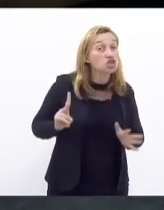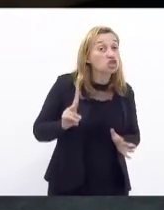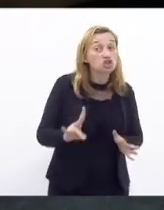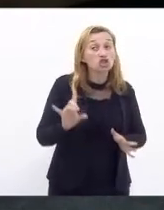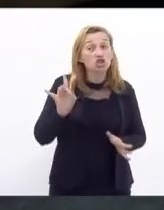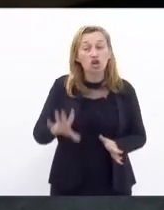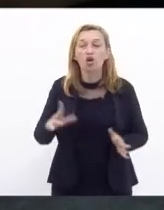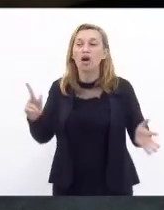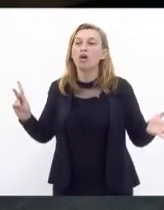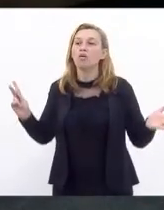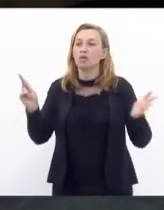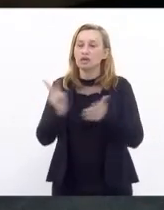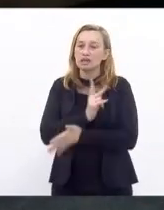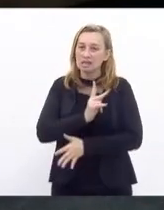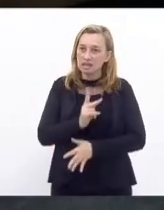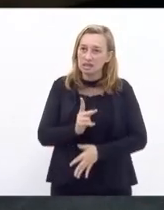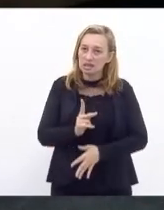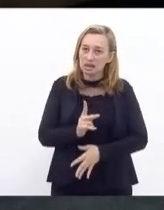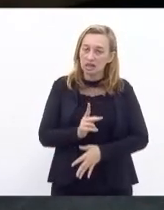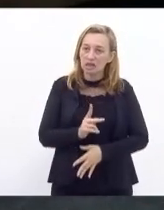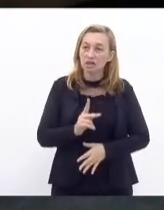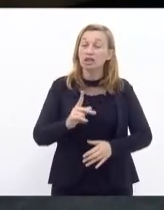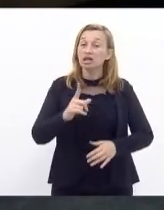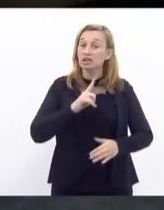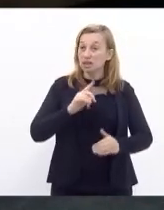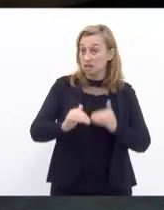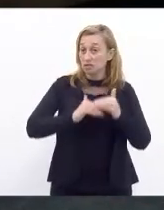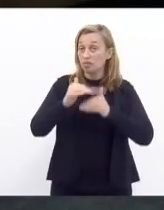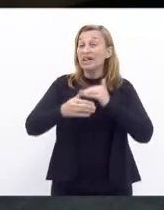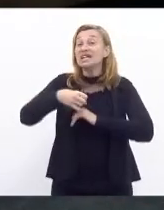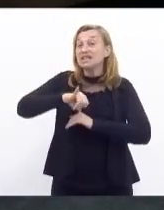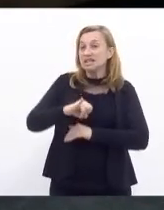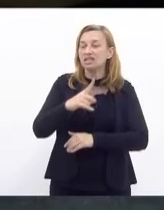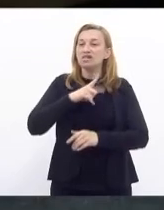acontecer, só vai se concretizar e gerar frutos se